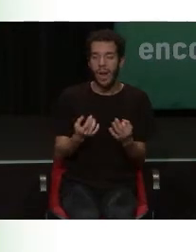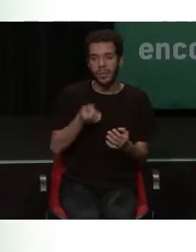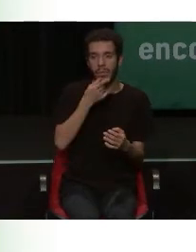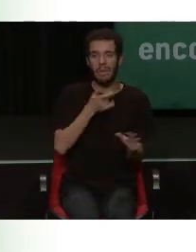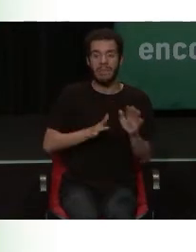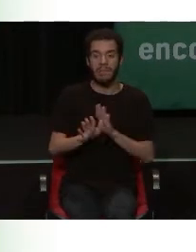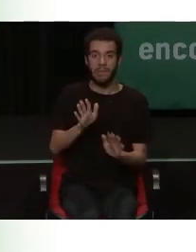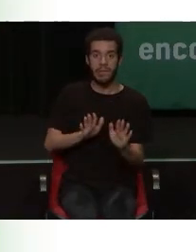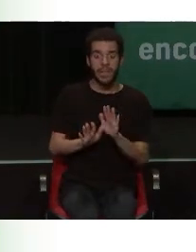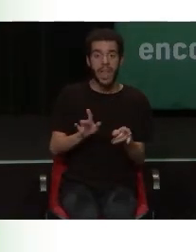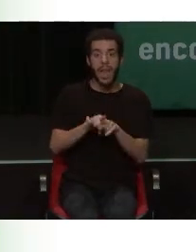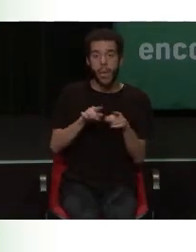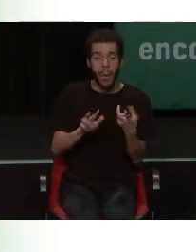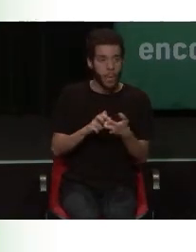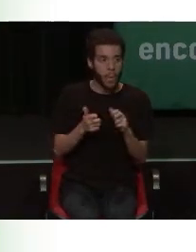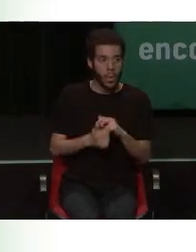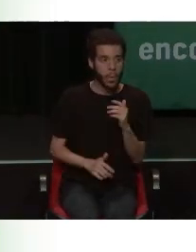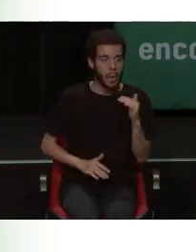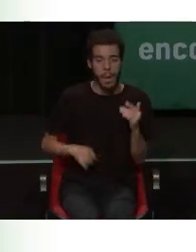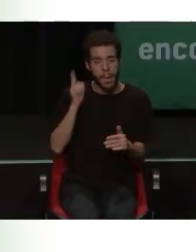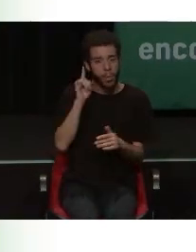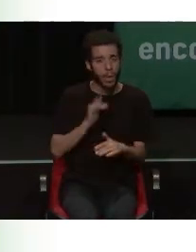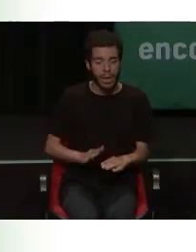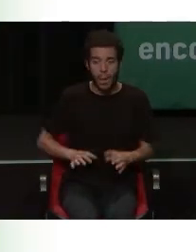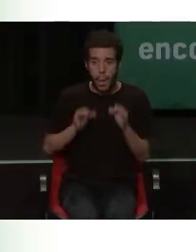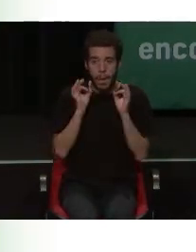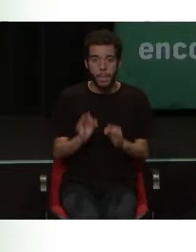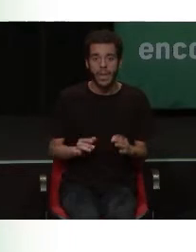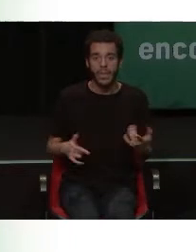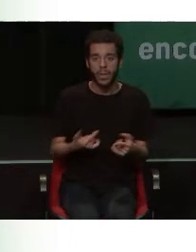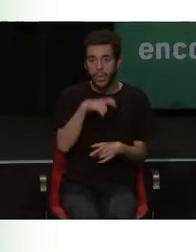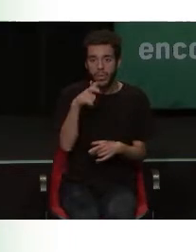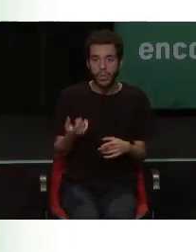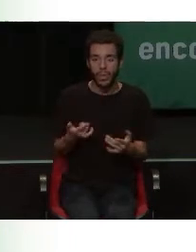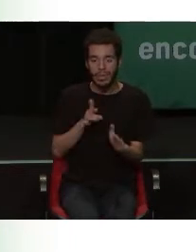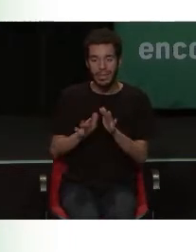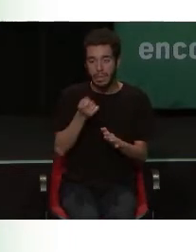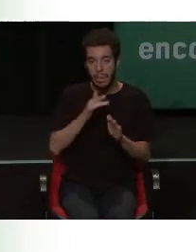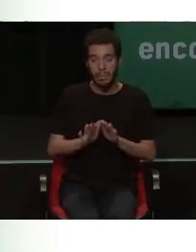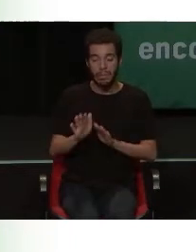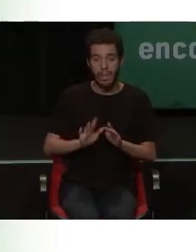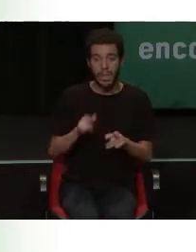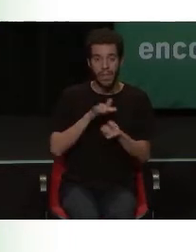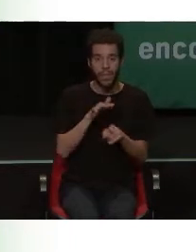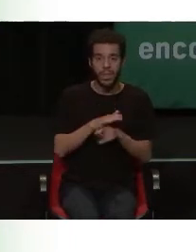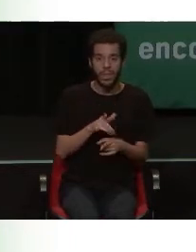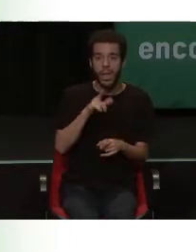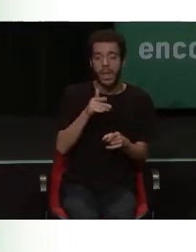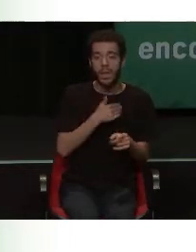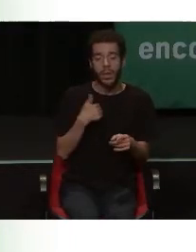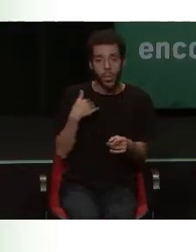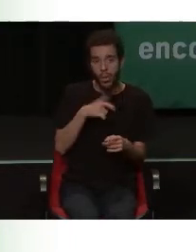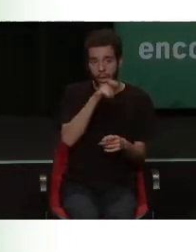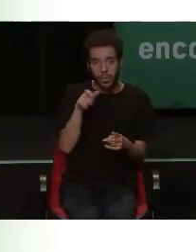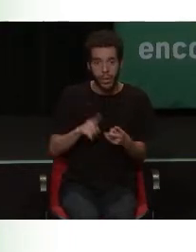um problema cada vez mais importante, mais crescente, com dimensões, quer na saúde humana, a